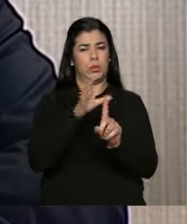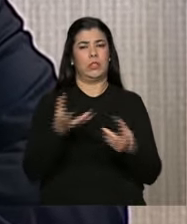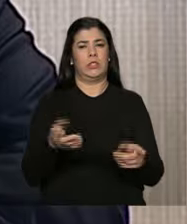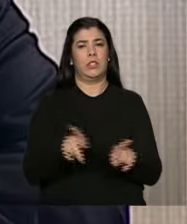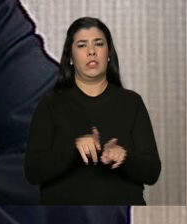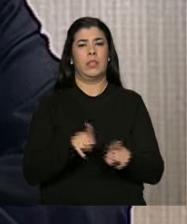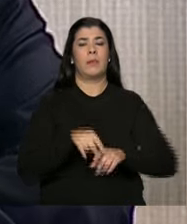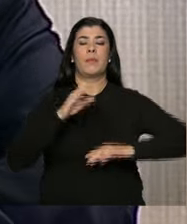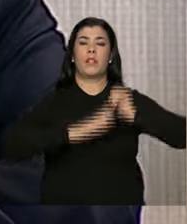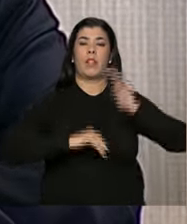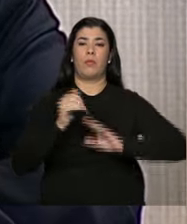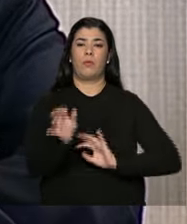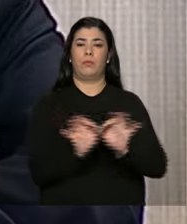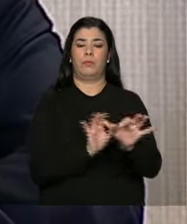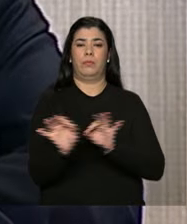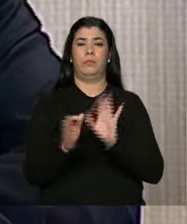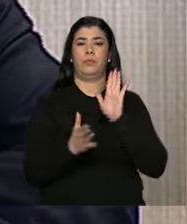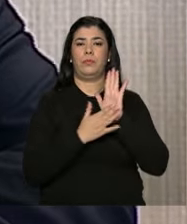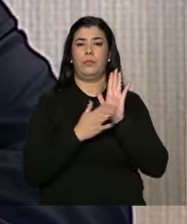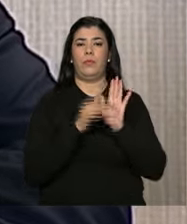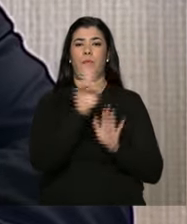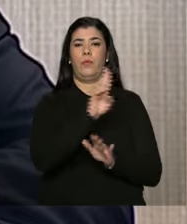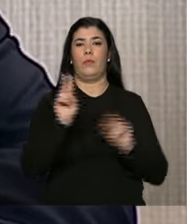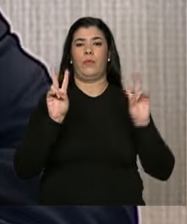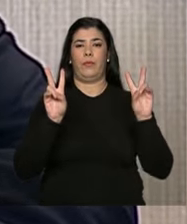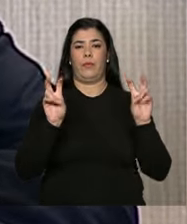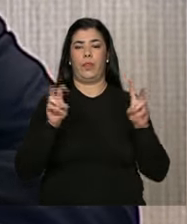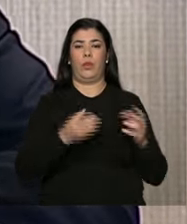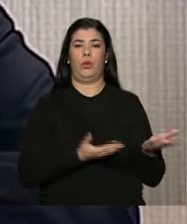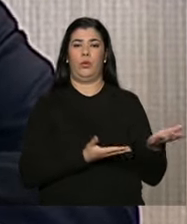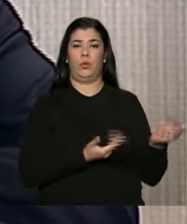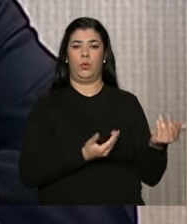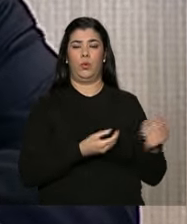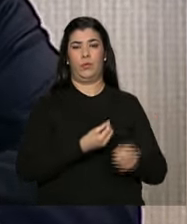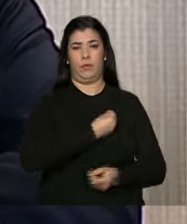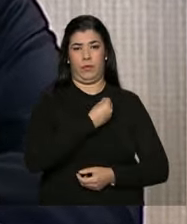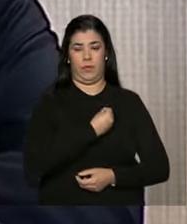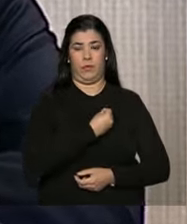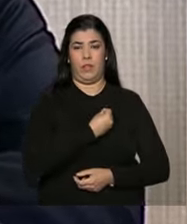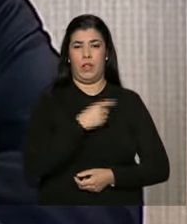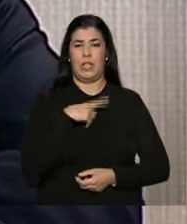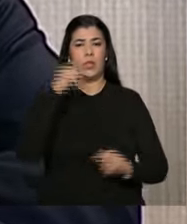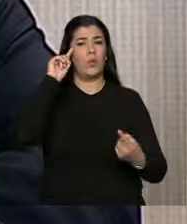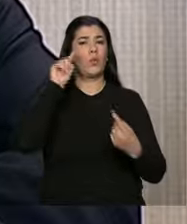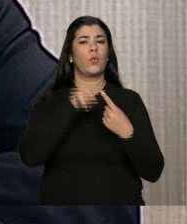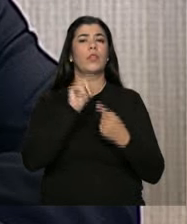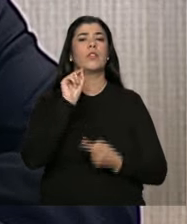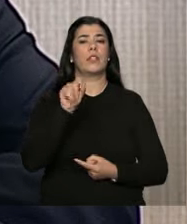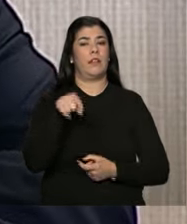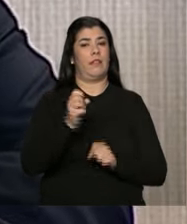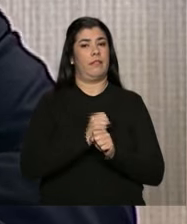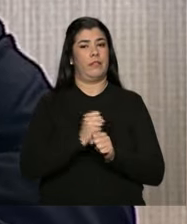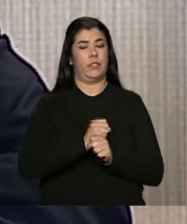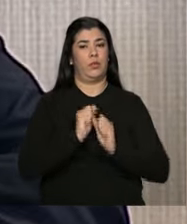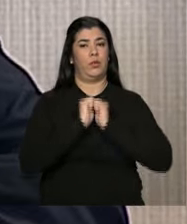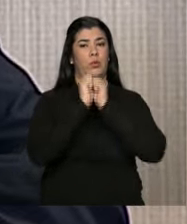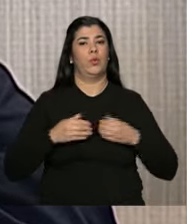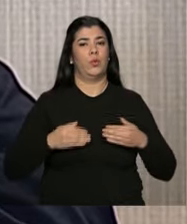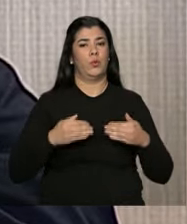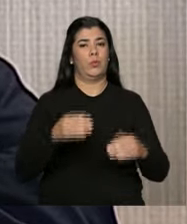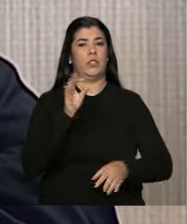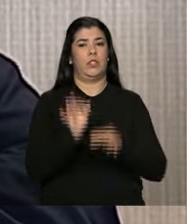atuação a partir de um plano eh que chamado Juventude Viva, que nós eh temos a intenção de nesse ano junto com o